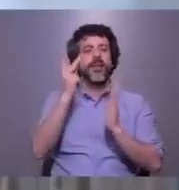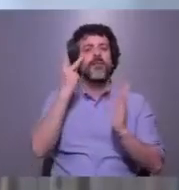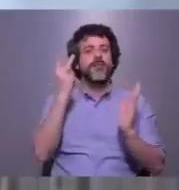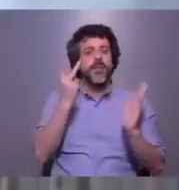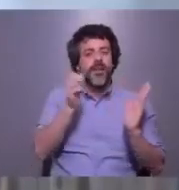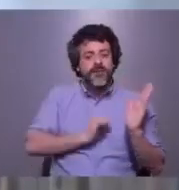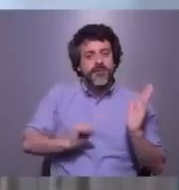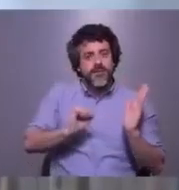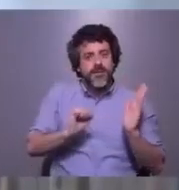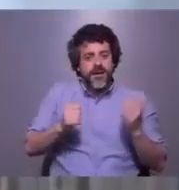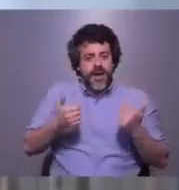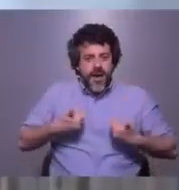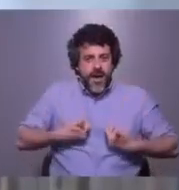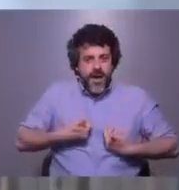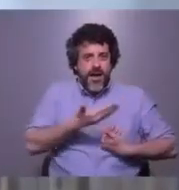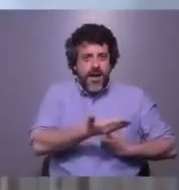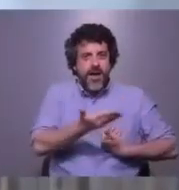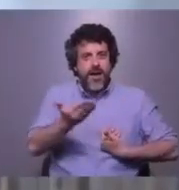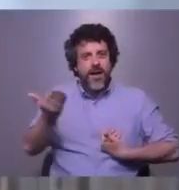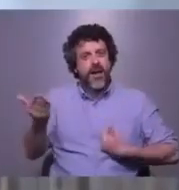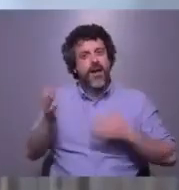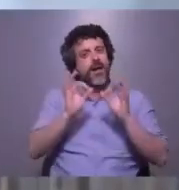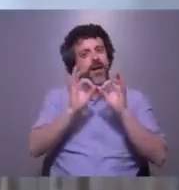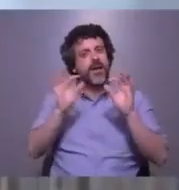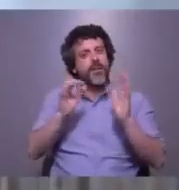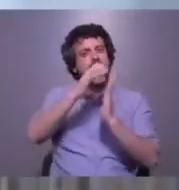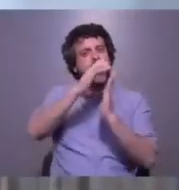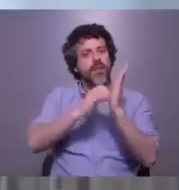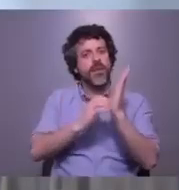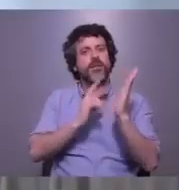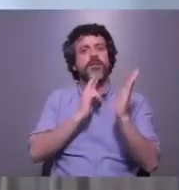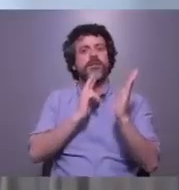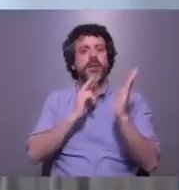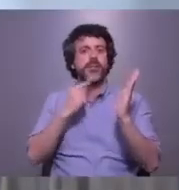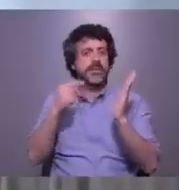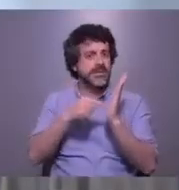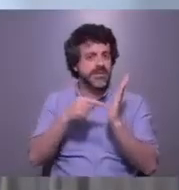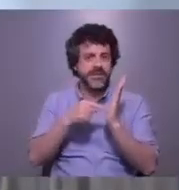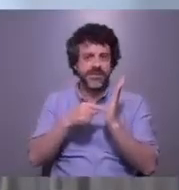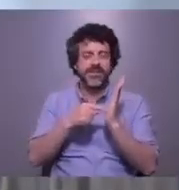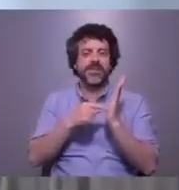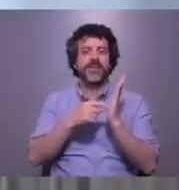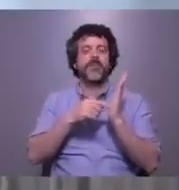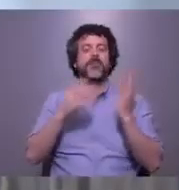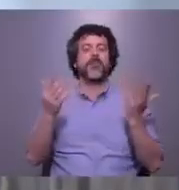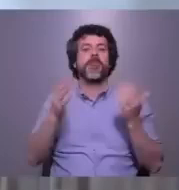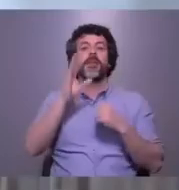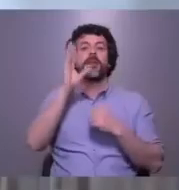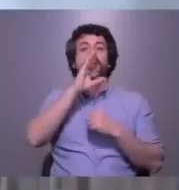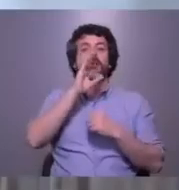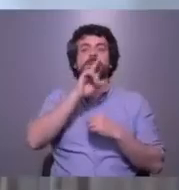Como nos recorda a mensagem de Fátima com veemência. Sem esta experiência